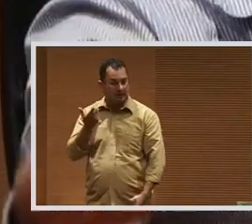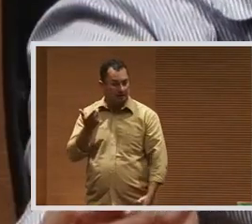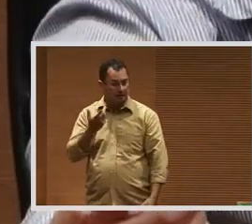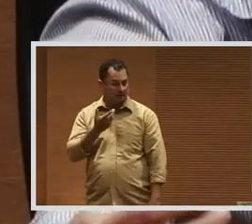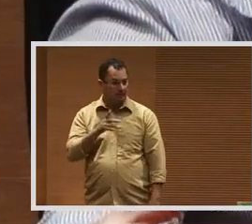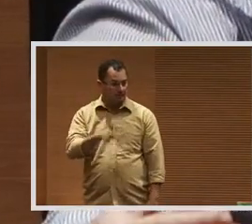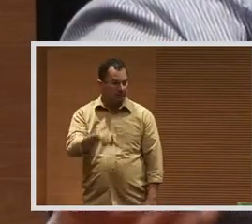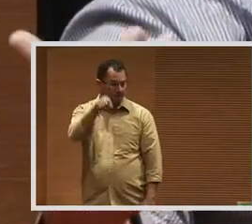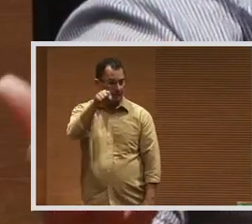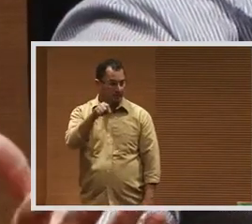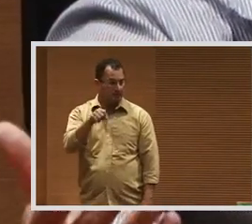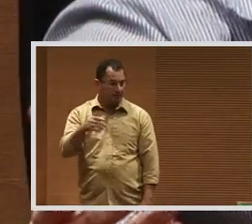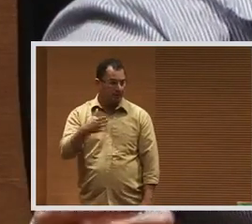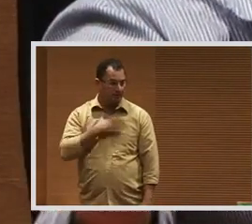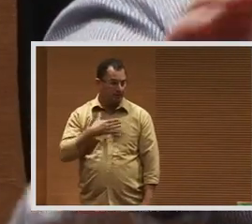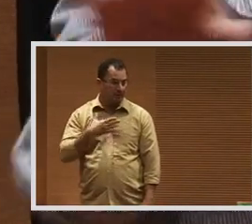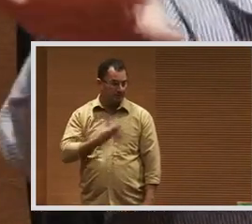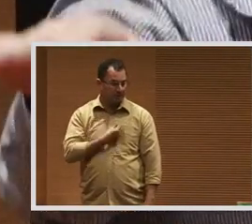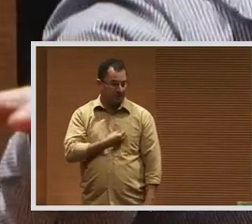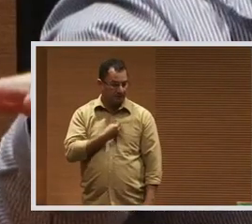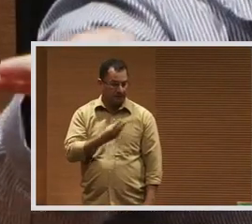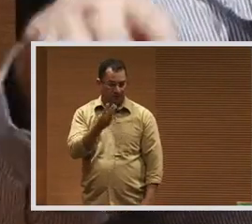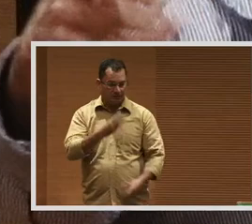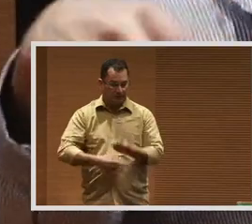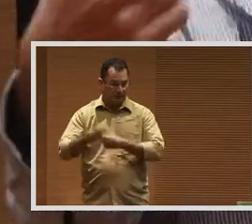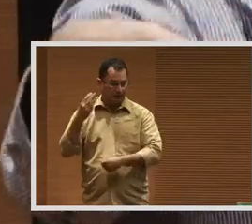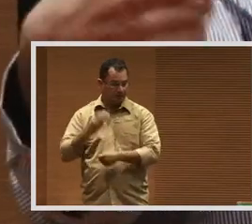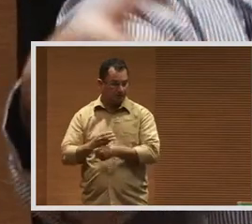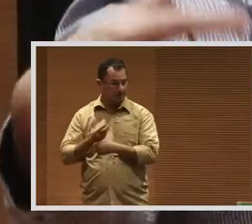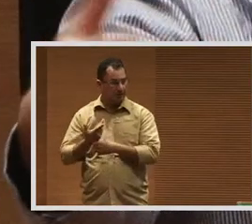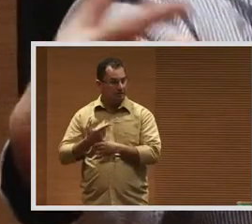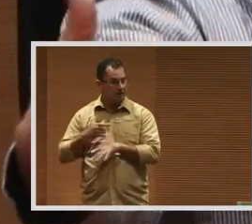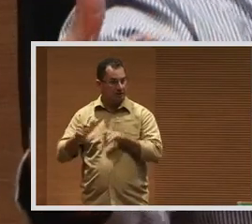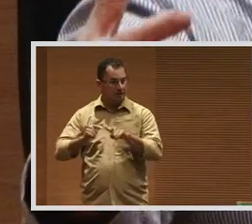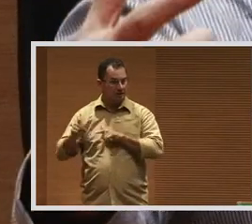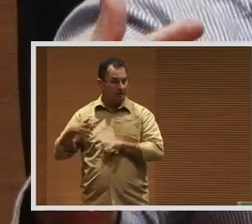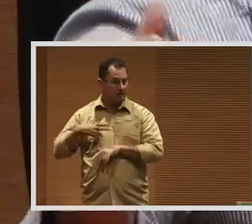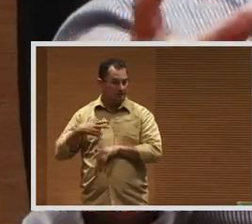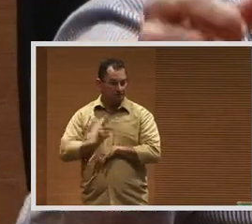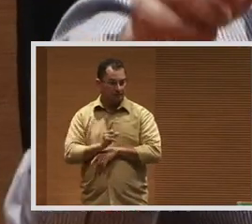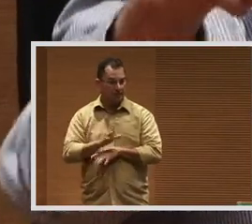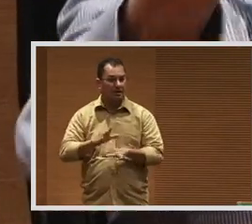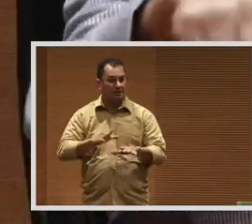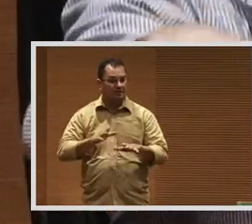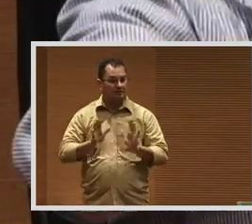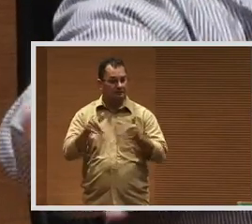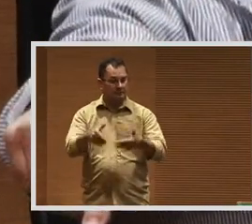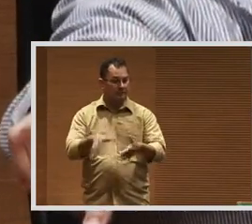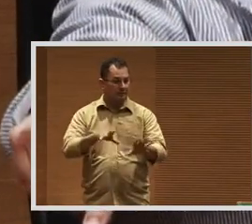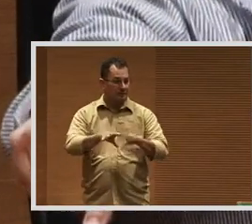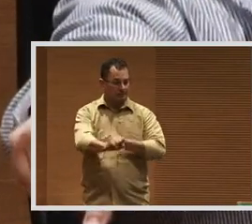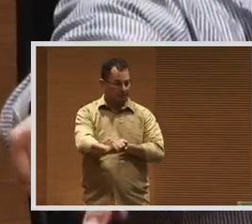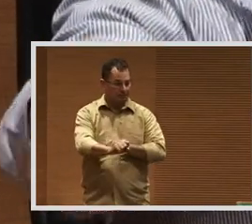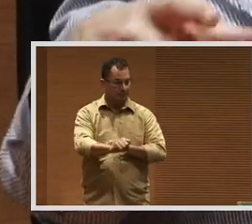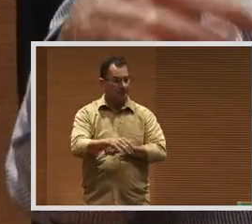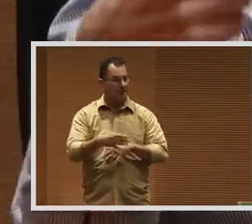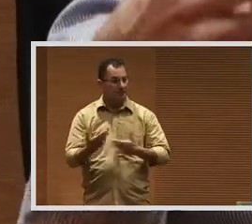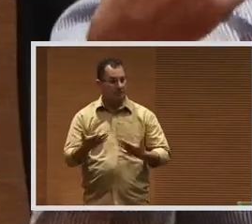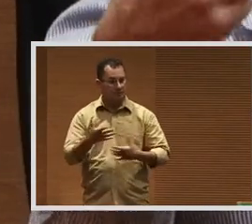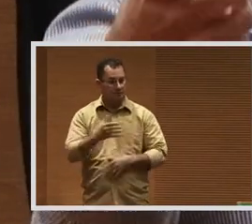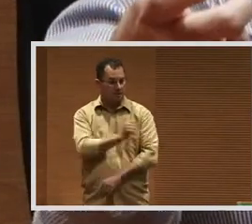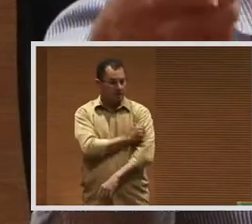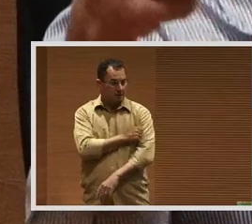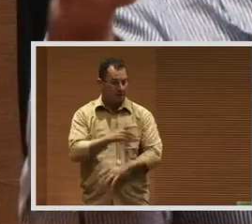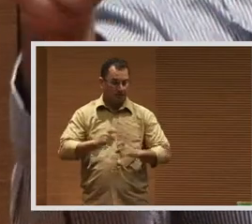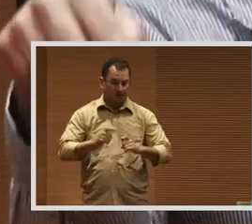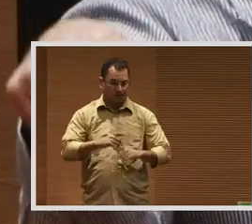momento da minha vida, uns 3 anos atrás, e não tenho mais consultório para poder trabalhar com formação. Não tanto com alunos de medicina, que acho que são